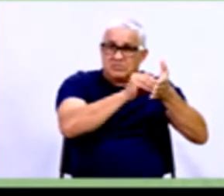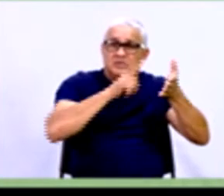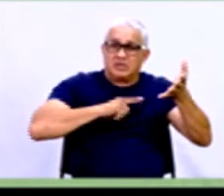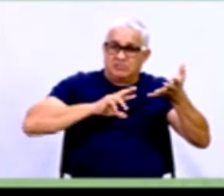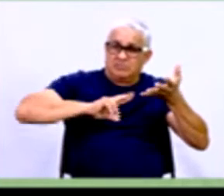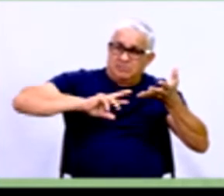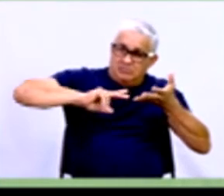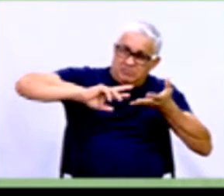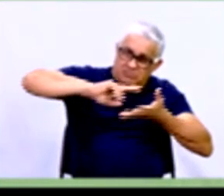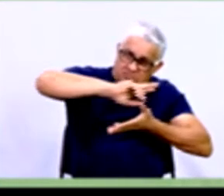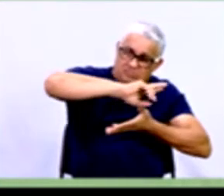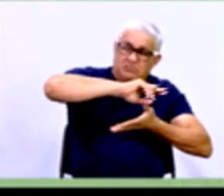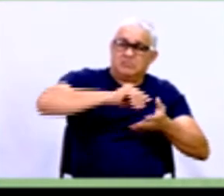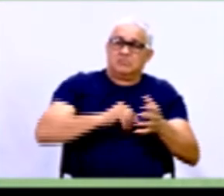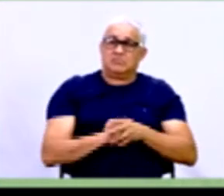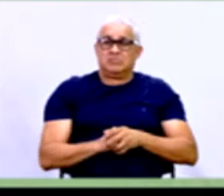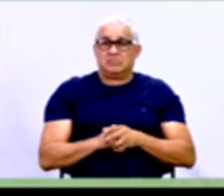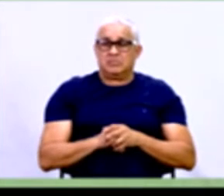várias